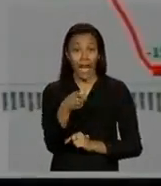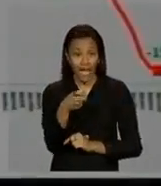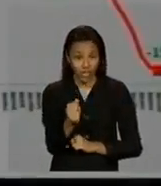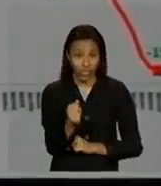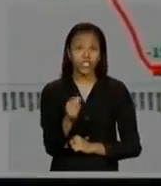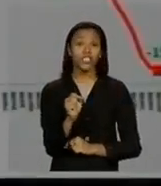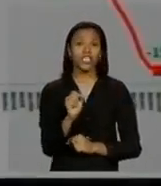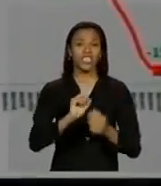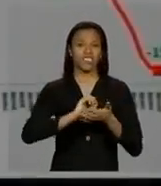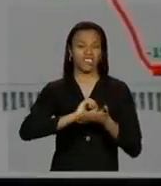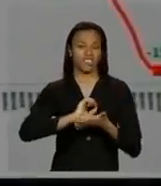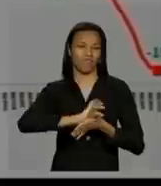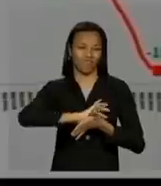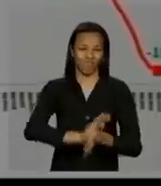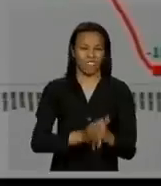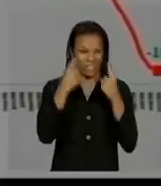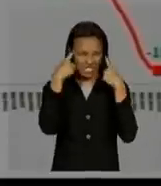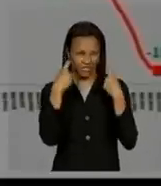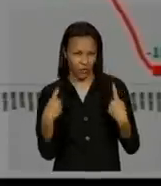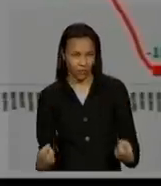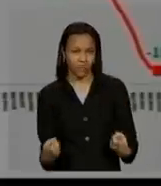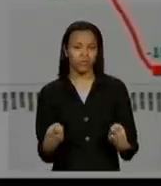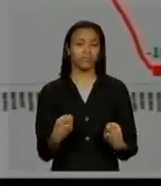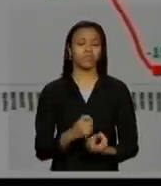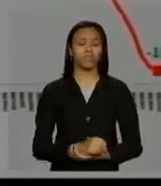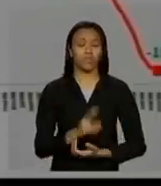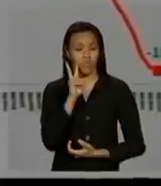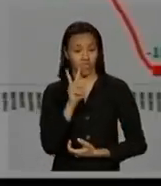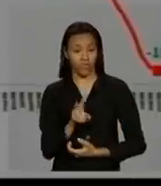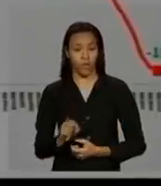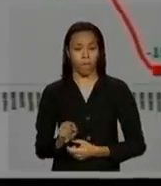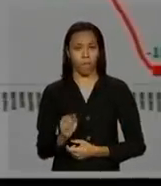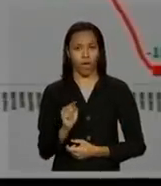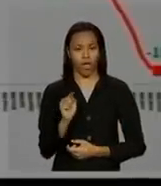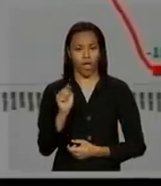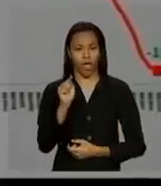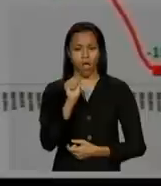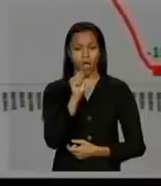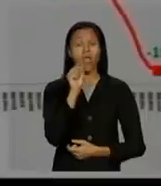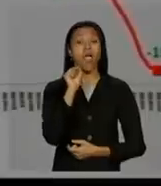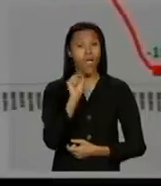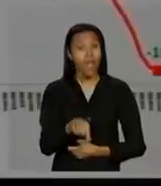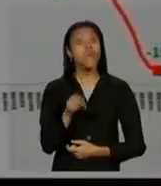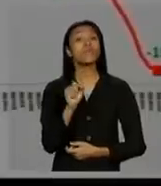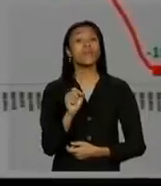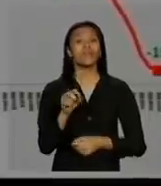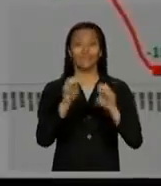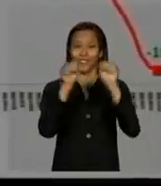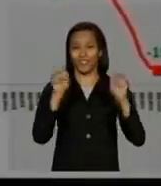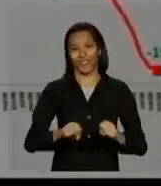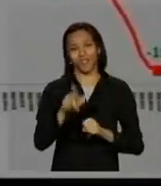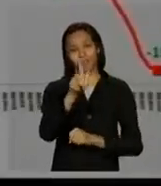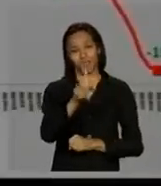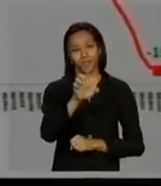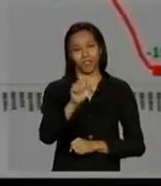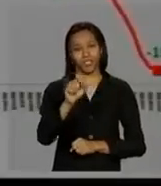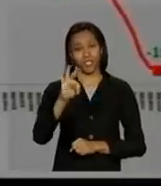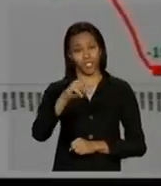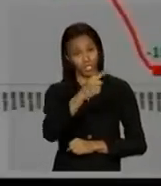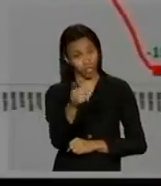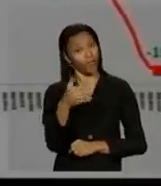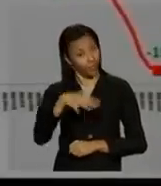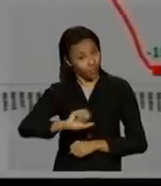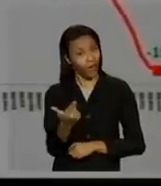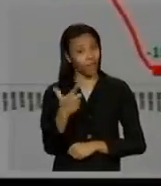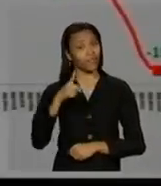crimes né isso isso é um sistema de gestão Lógico que houve uma liderança enorme